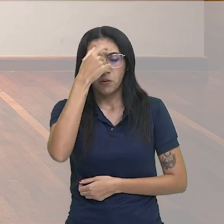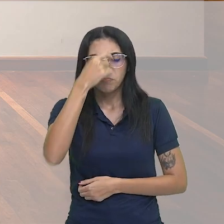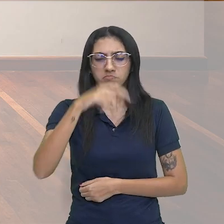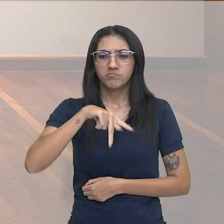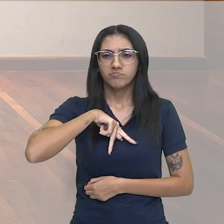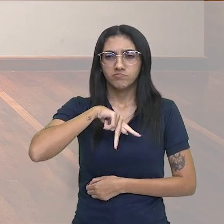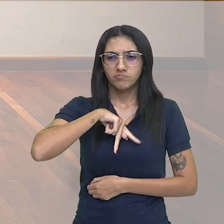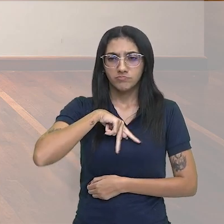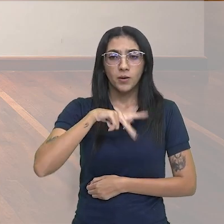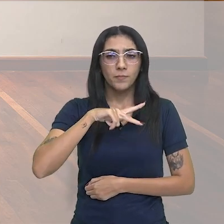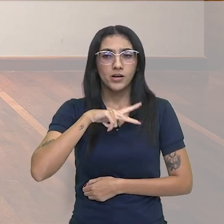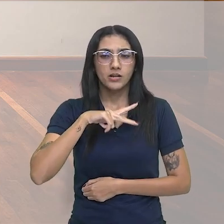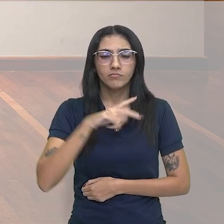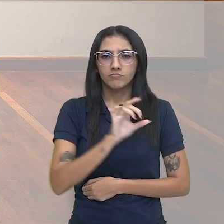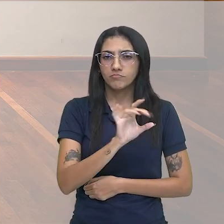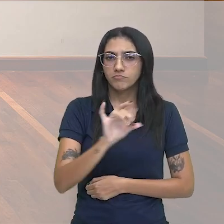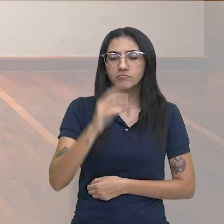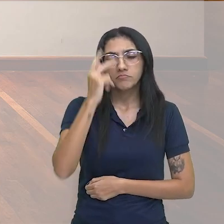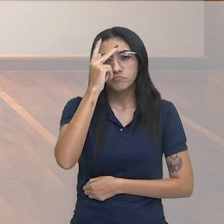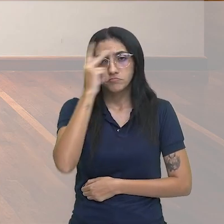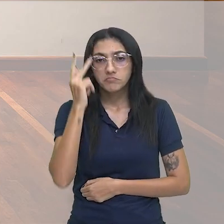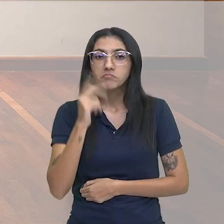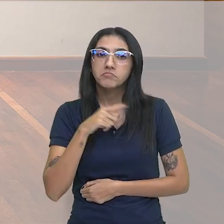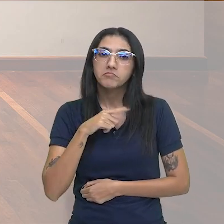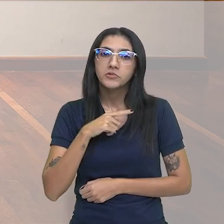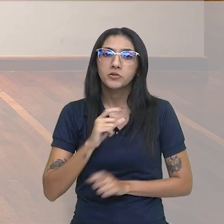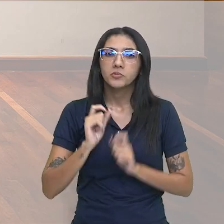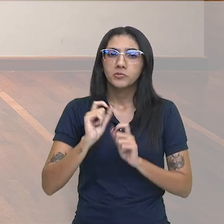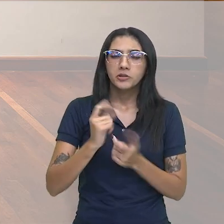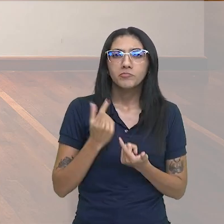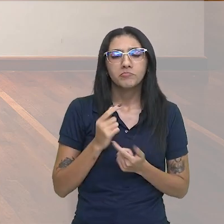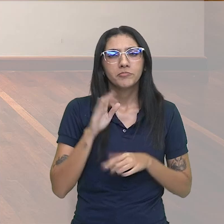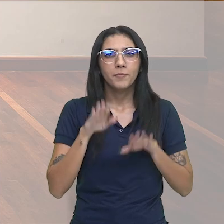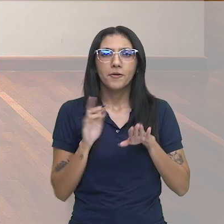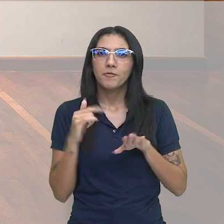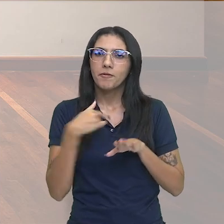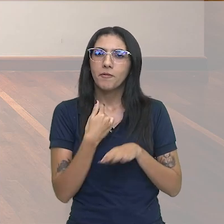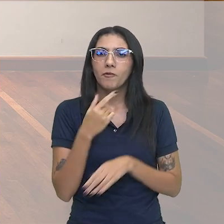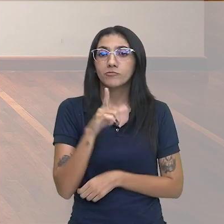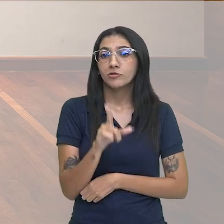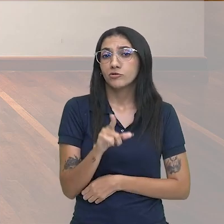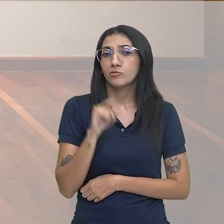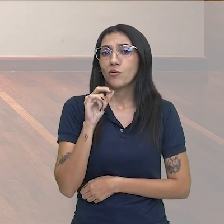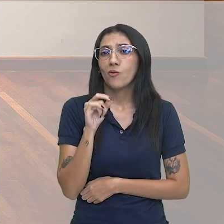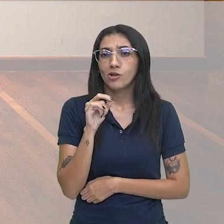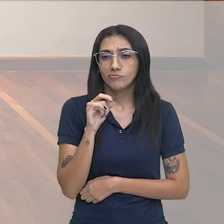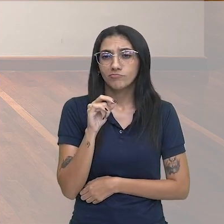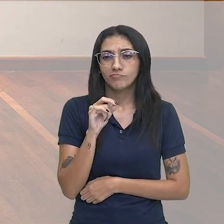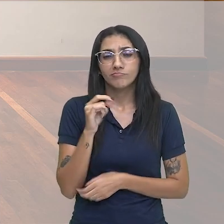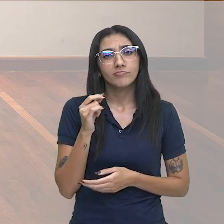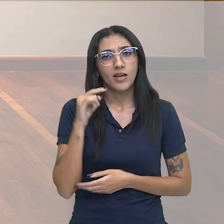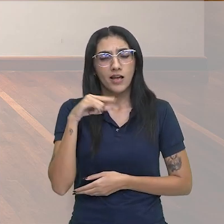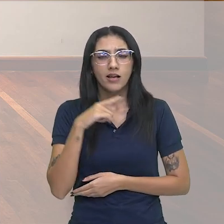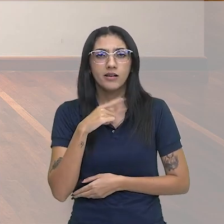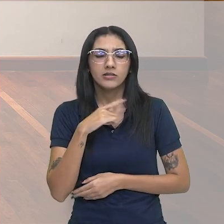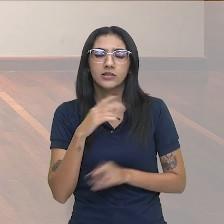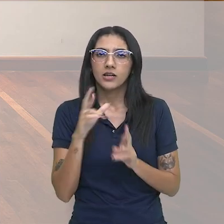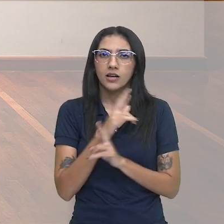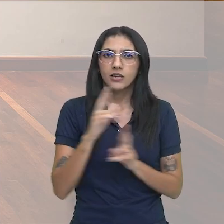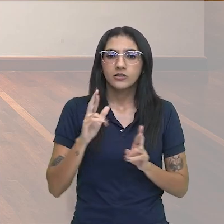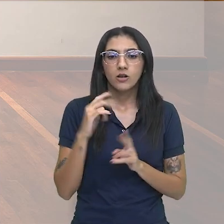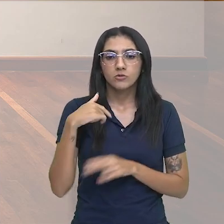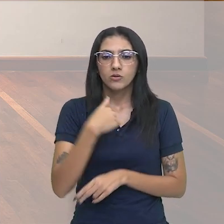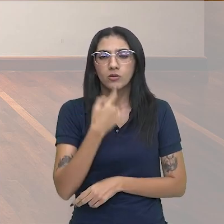própria de cada indivíduo, baseada na qual fazemos nossas escolhas. E ela está ligada à